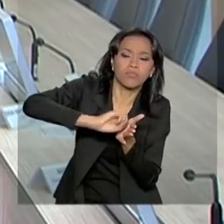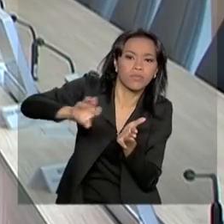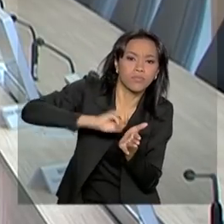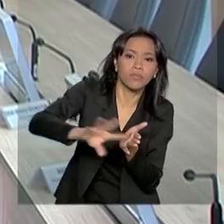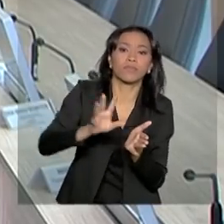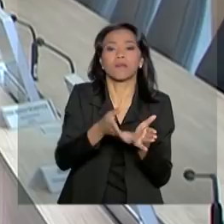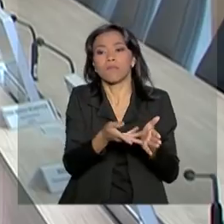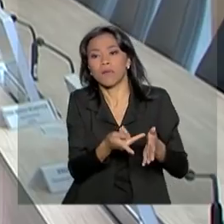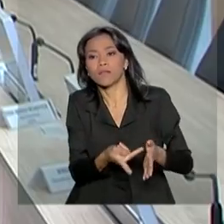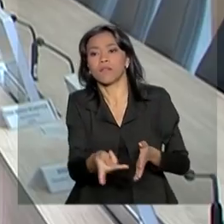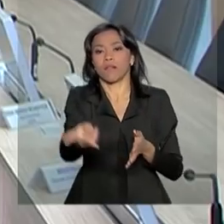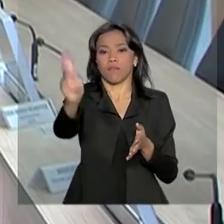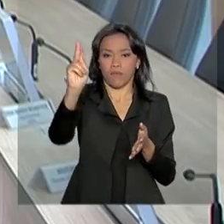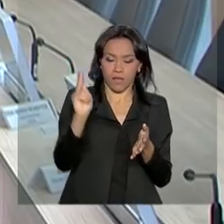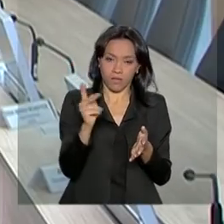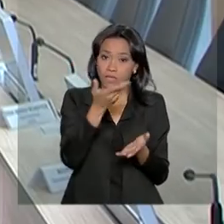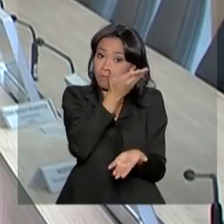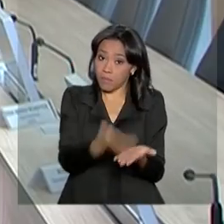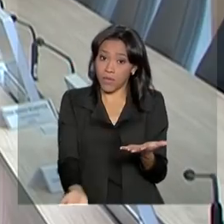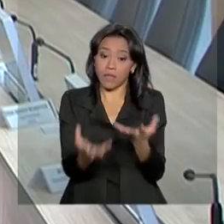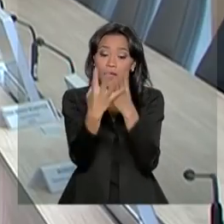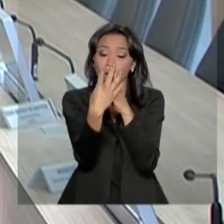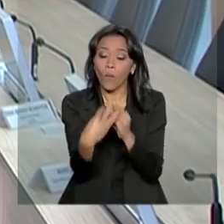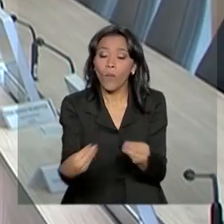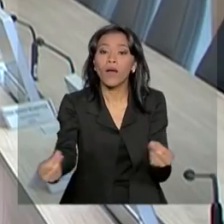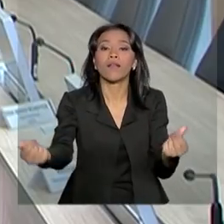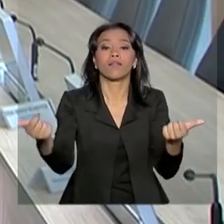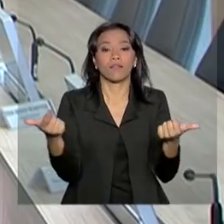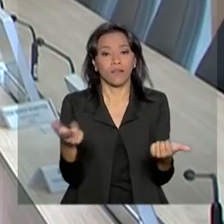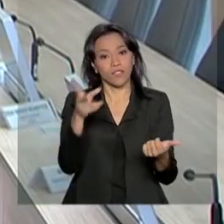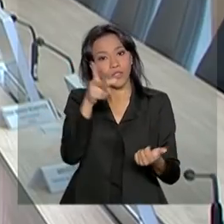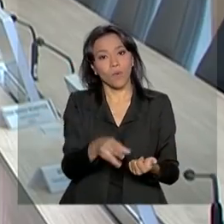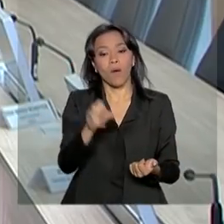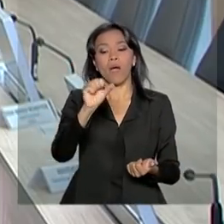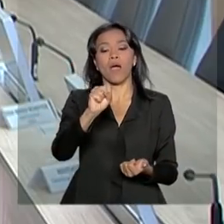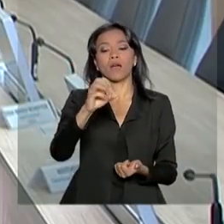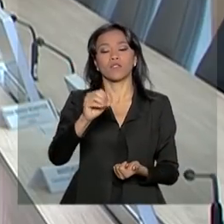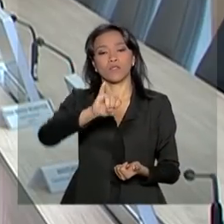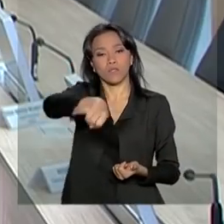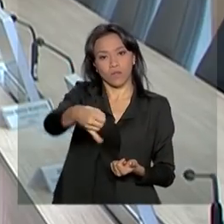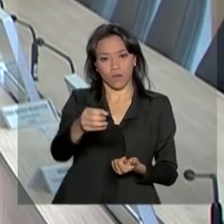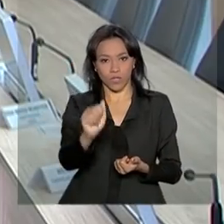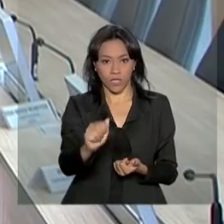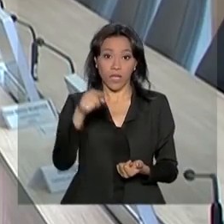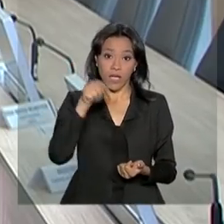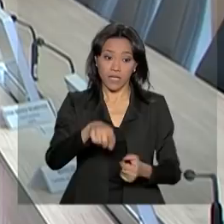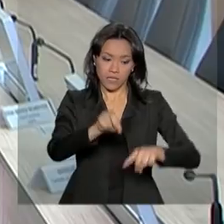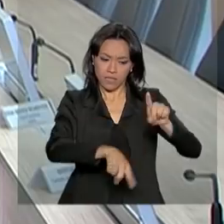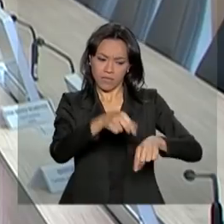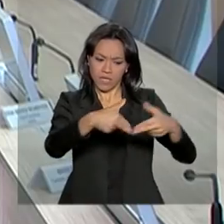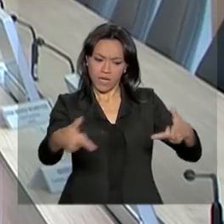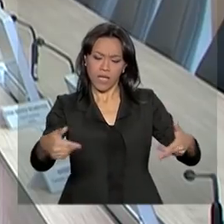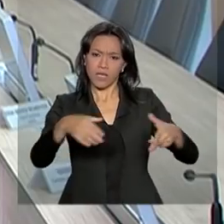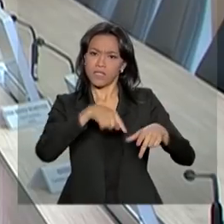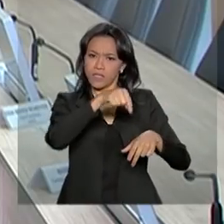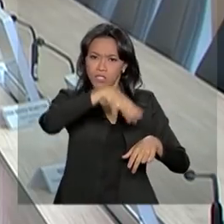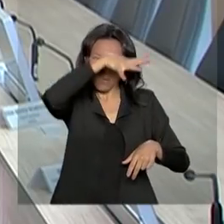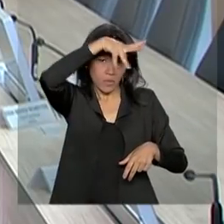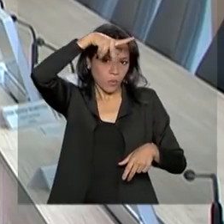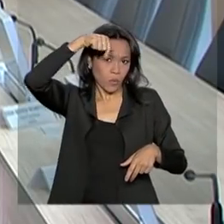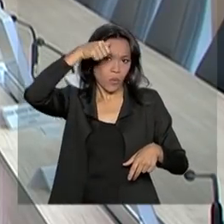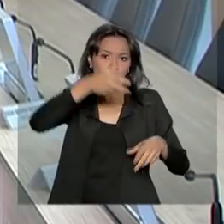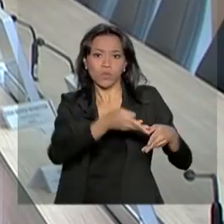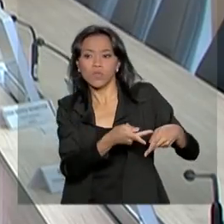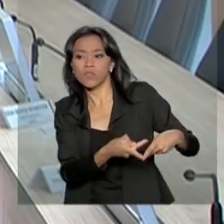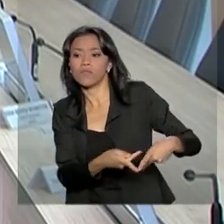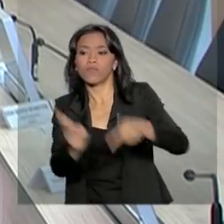ser estocados sem perder a qualidade, como a soja. Essas commodities saem do Mato Grosso rumo aos portos